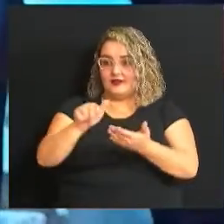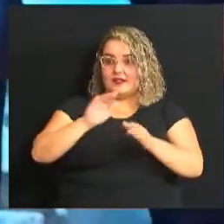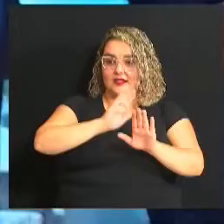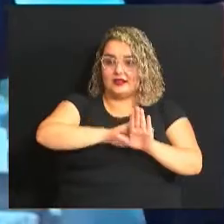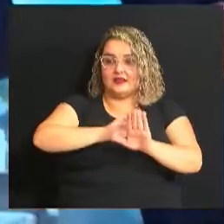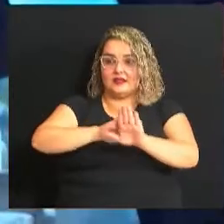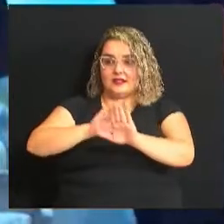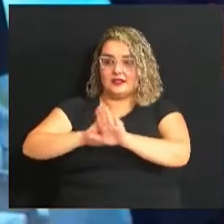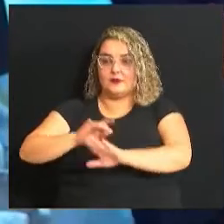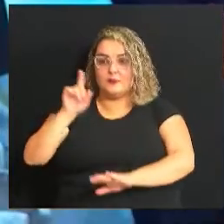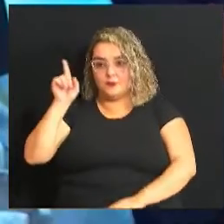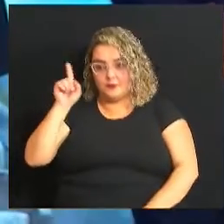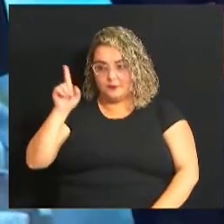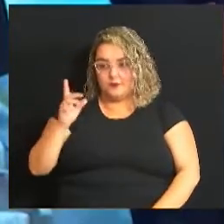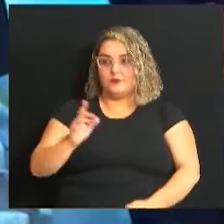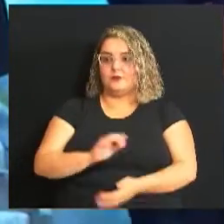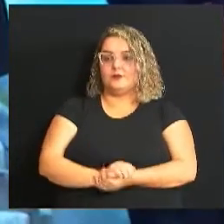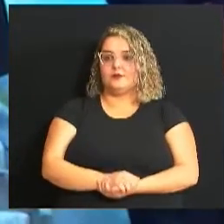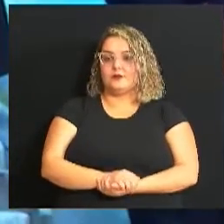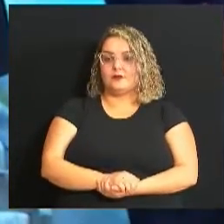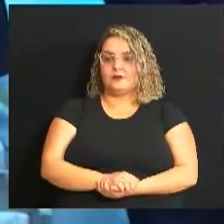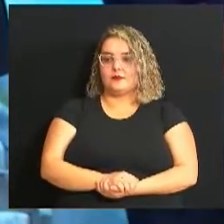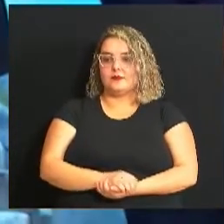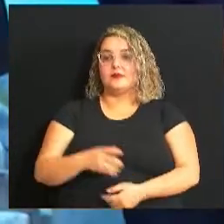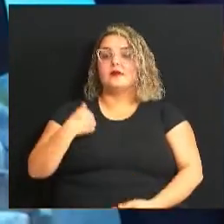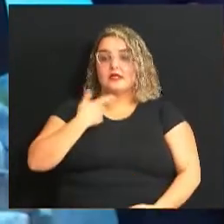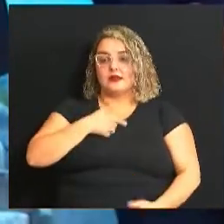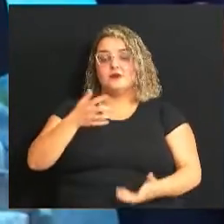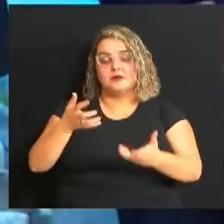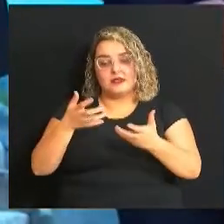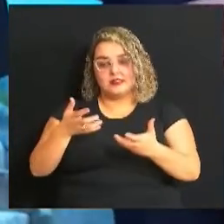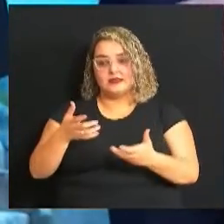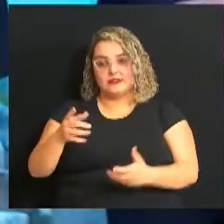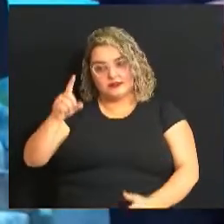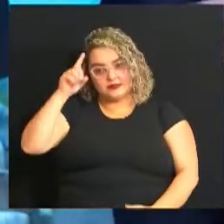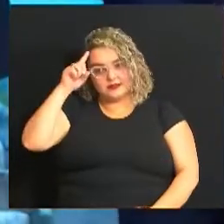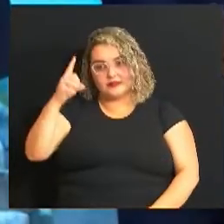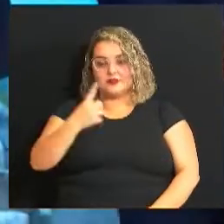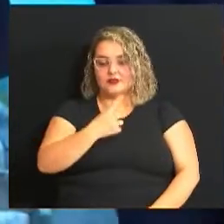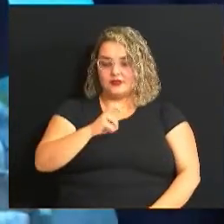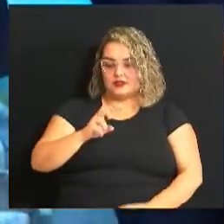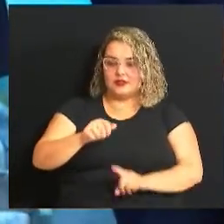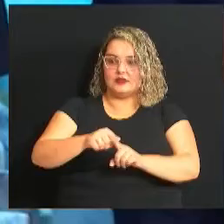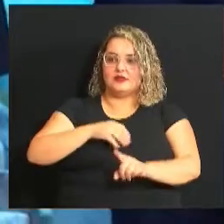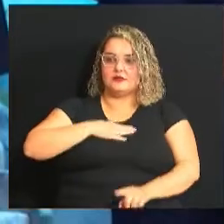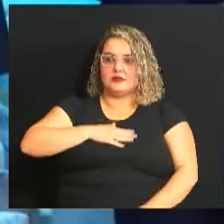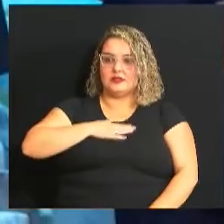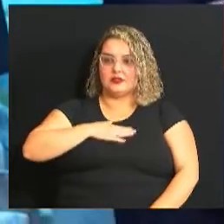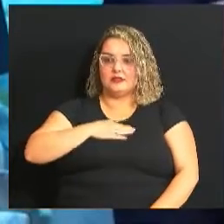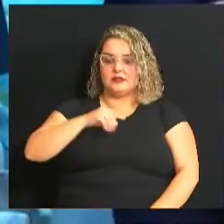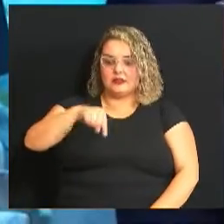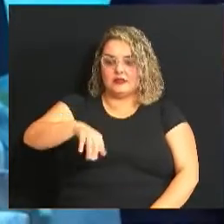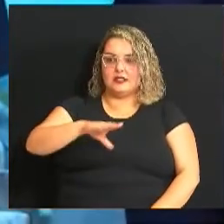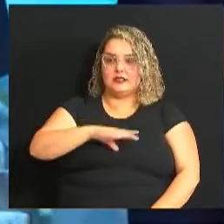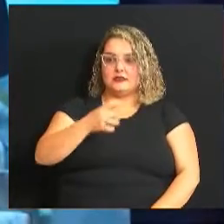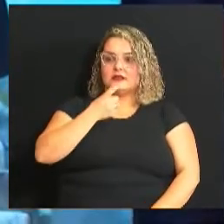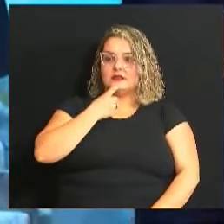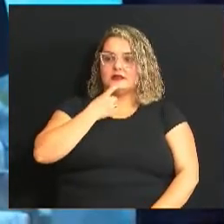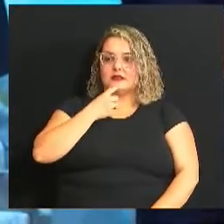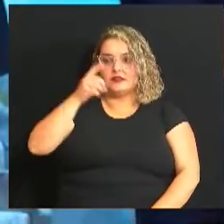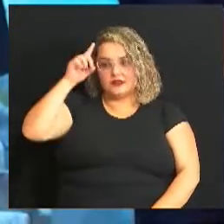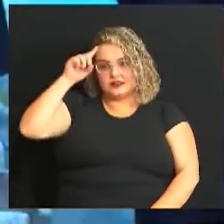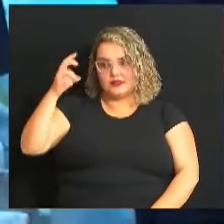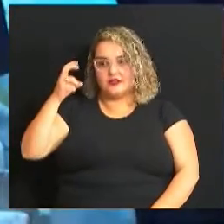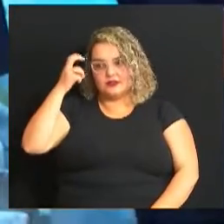atividades culturais. E nós também queremos, nesse dia 15 de agosto, aqui na cidade de Campinas, que é o Dia da Cultura